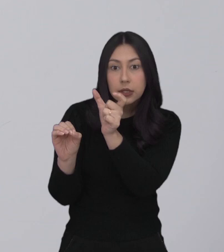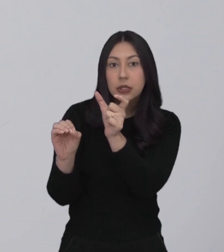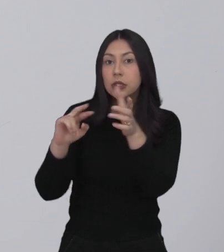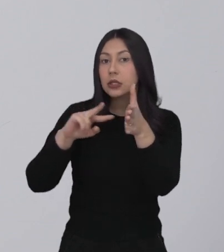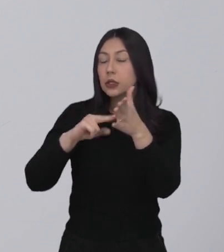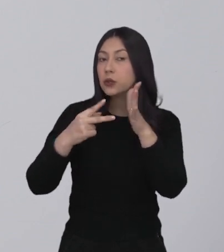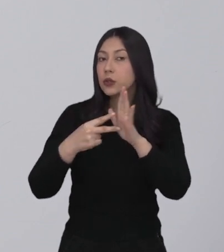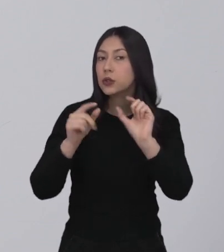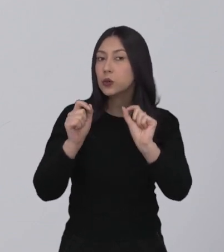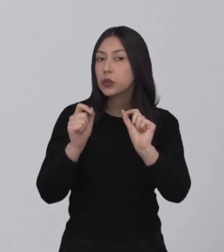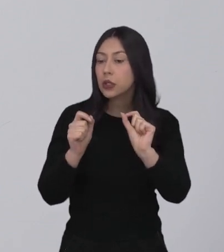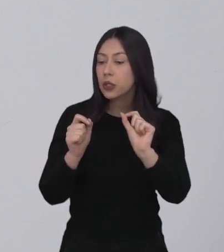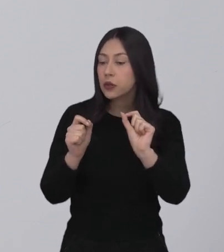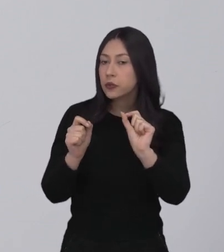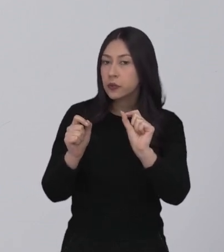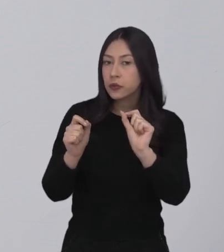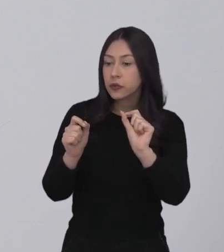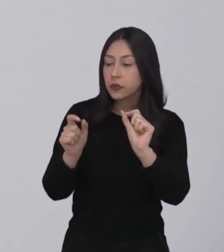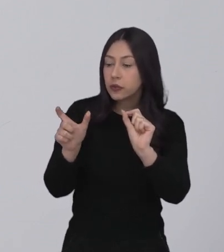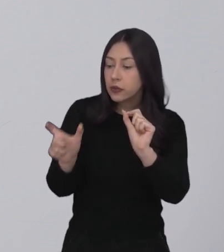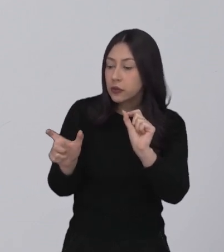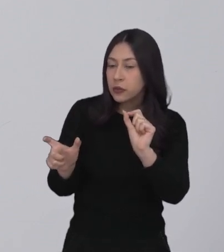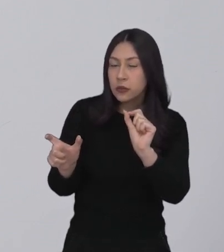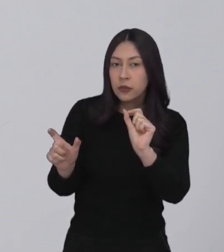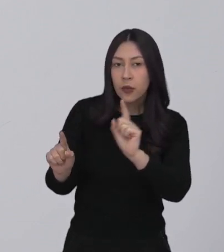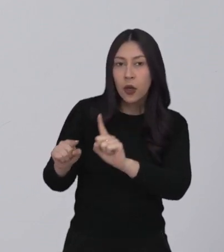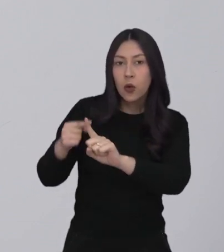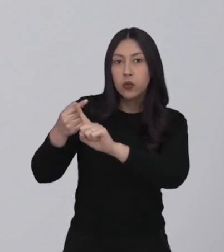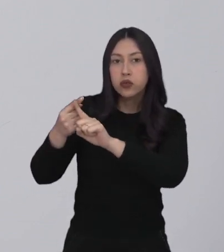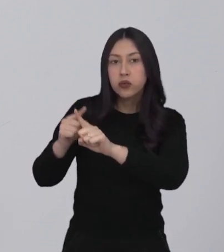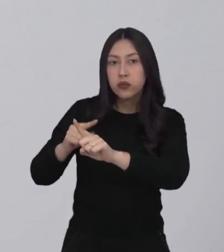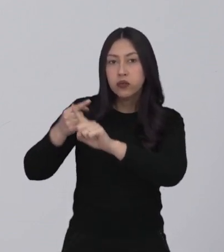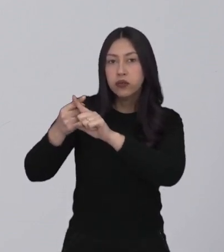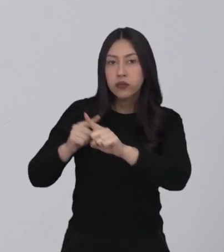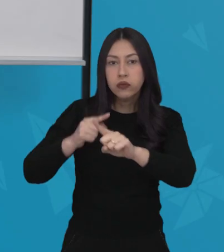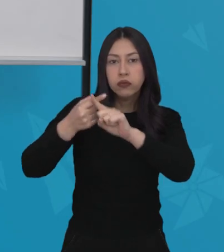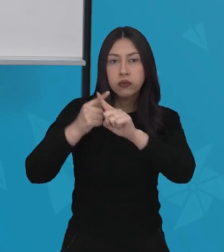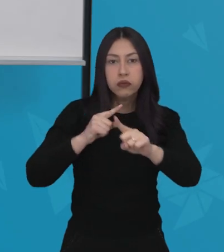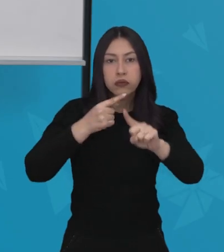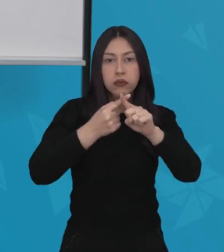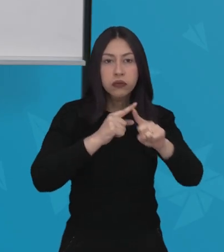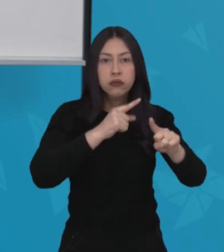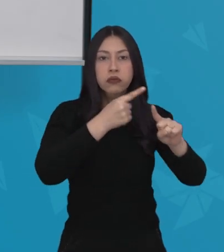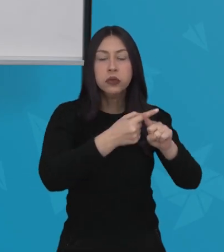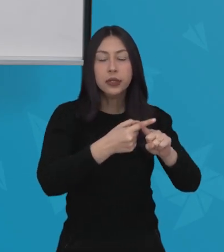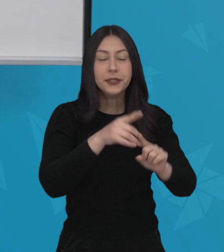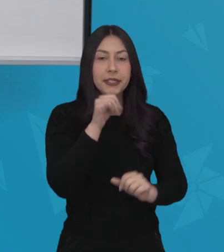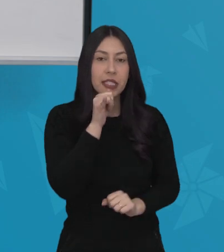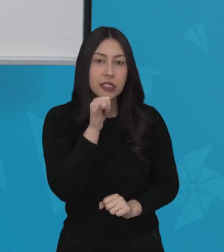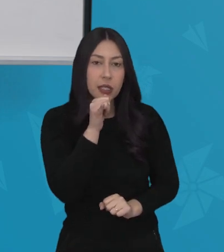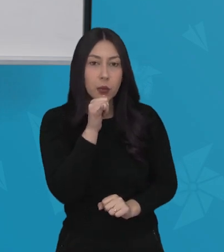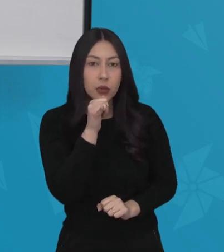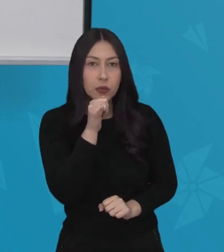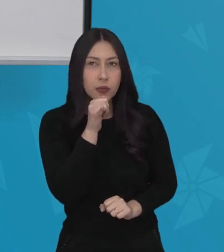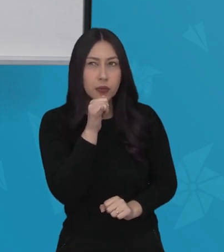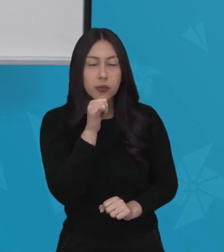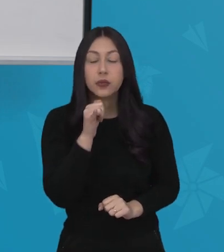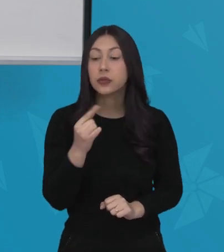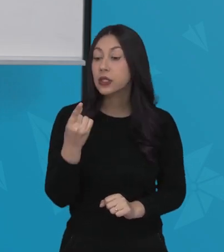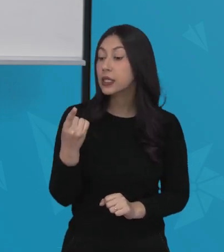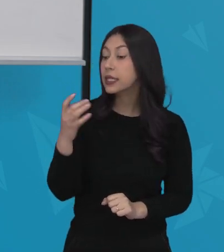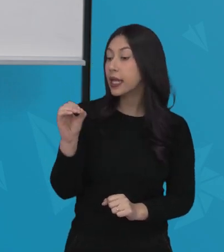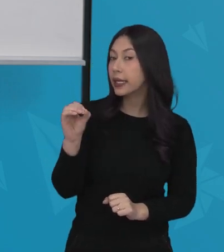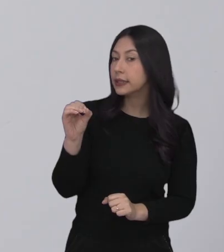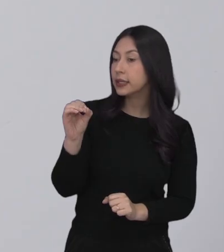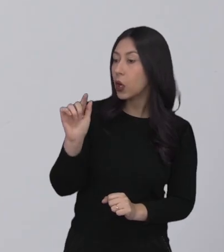embaixo e estou multiplicando por ele tantas vezes quanto for esse número aqui. Então, por exemplo, o número 10